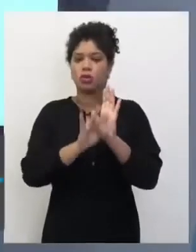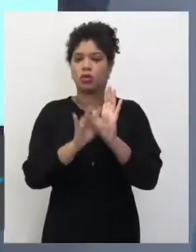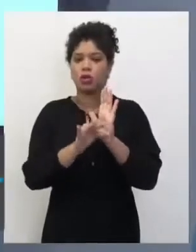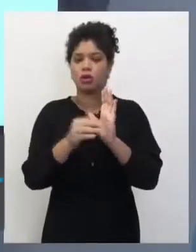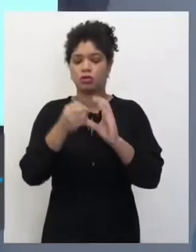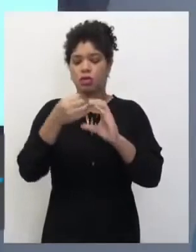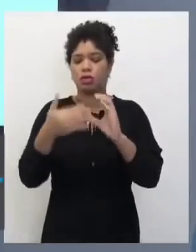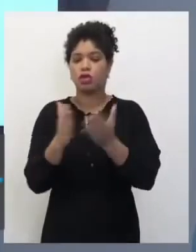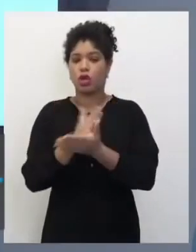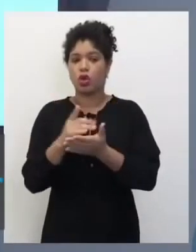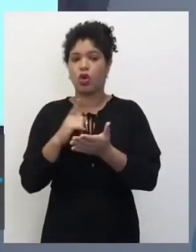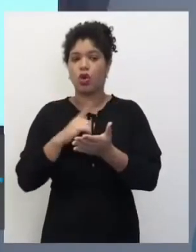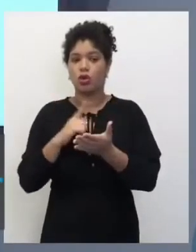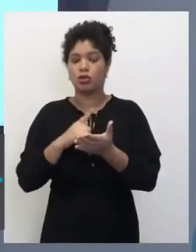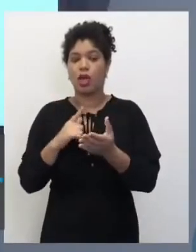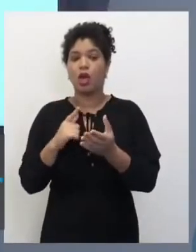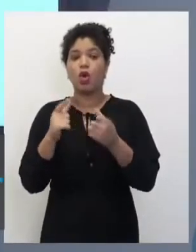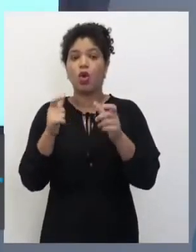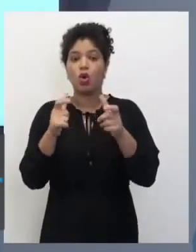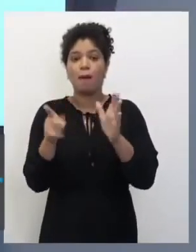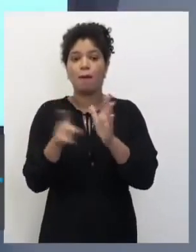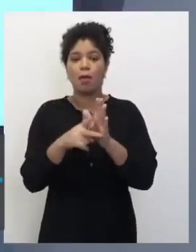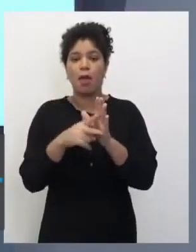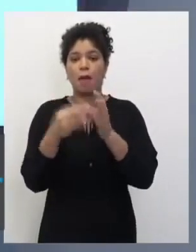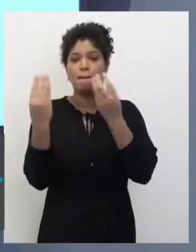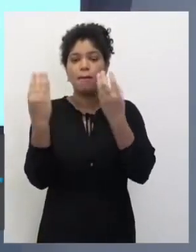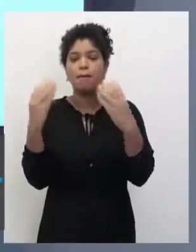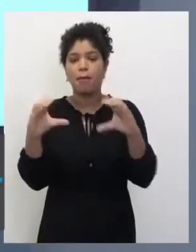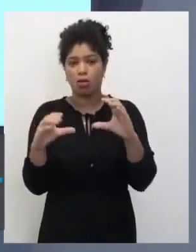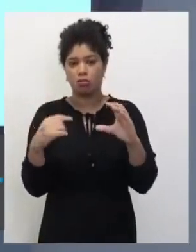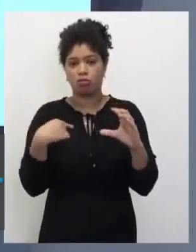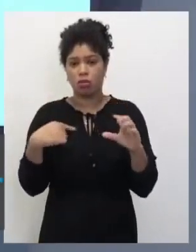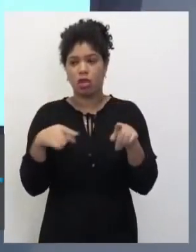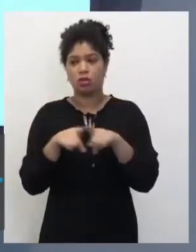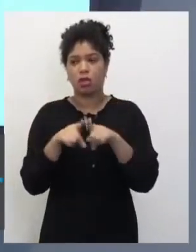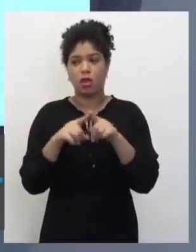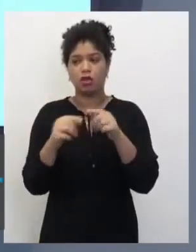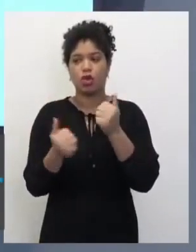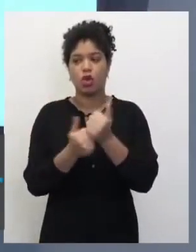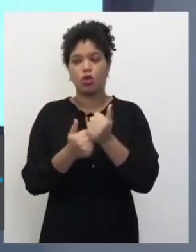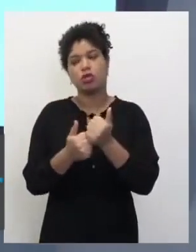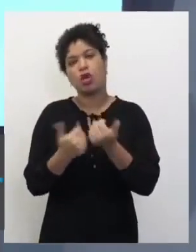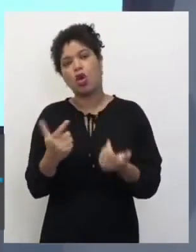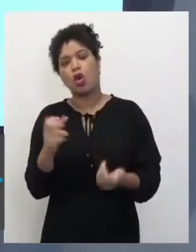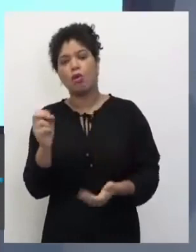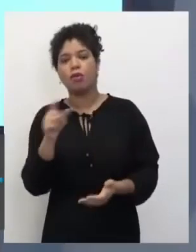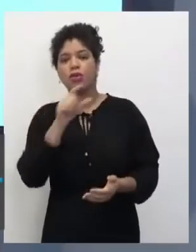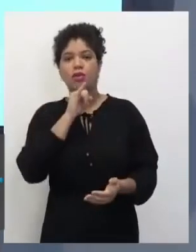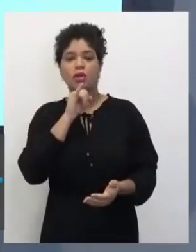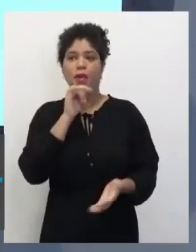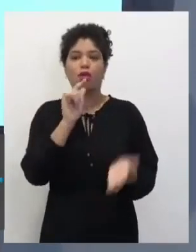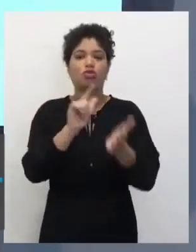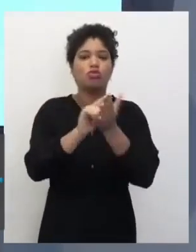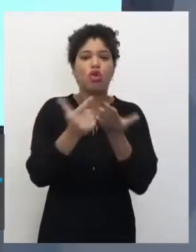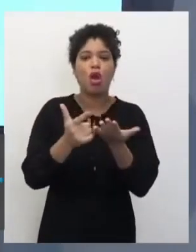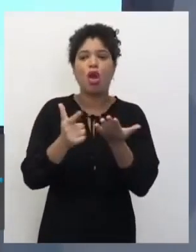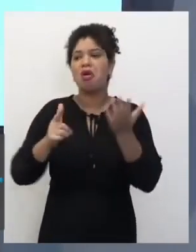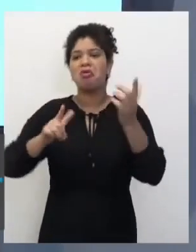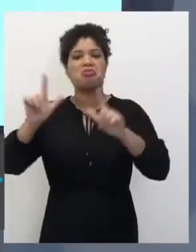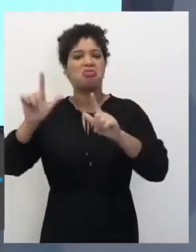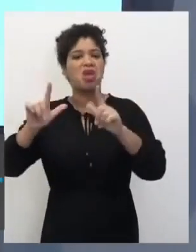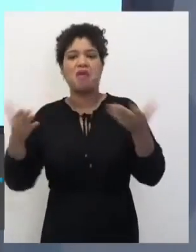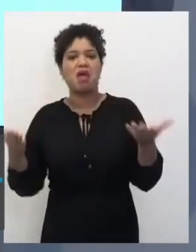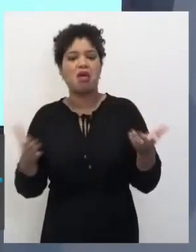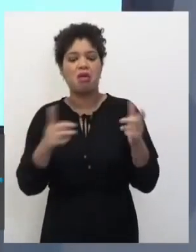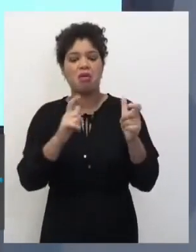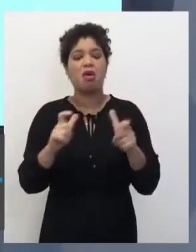ela tem um local de publicação, ela tem o suporte, que é o veículo que passou essa reportagem, a entrevista.